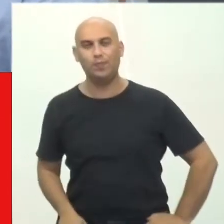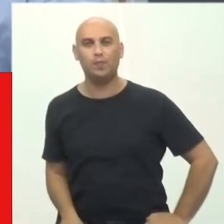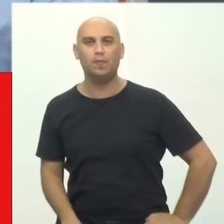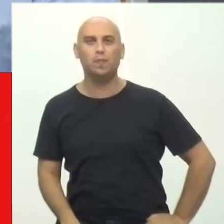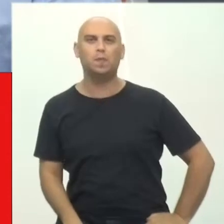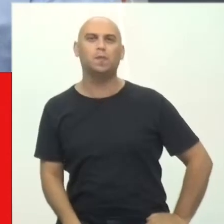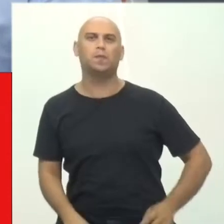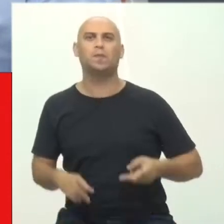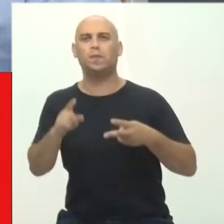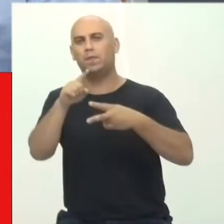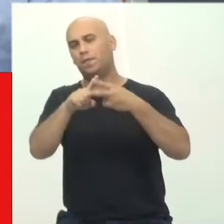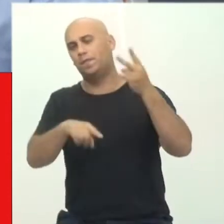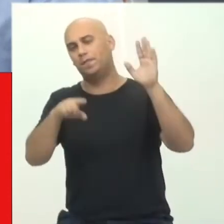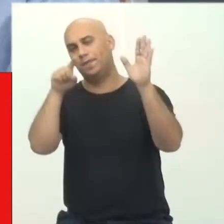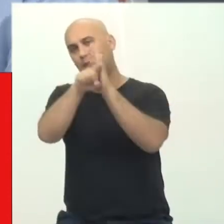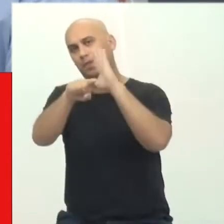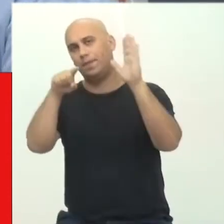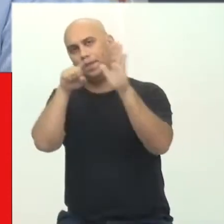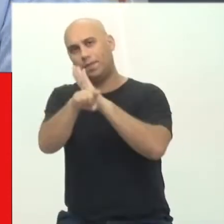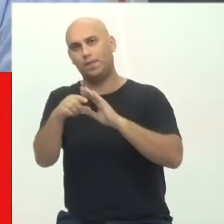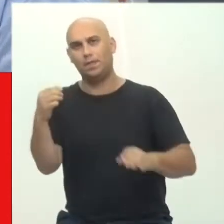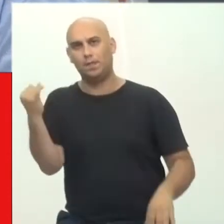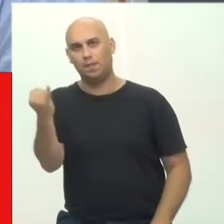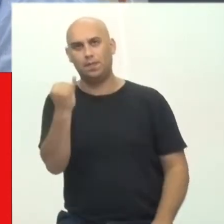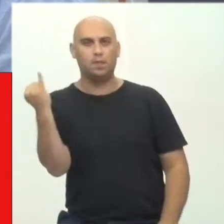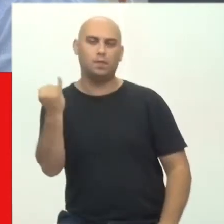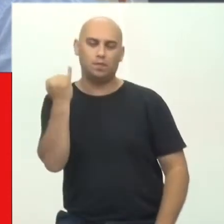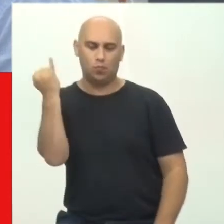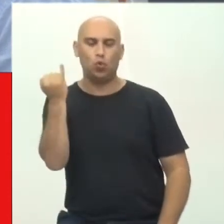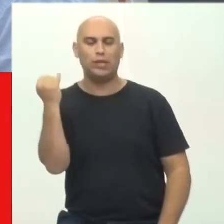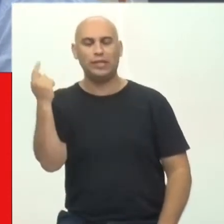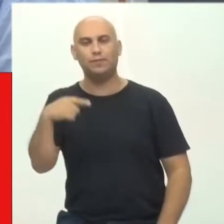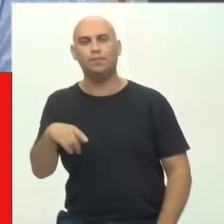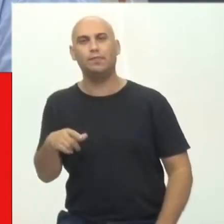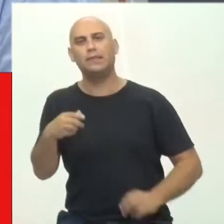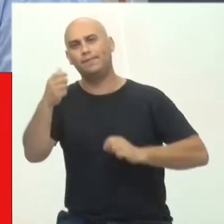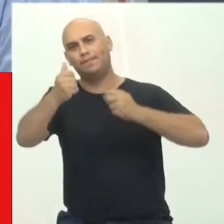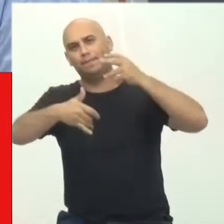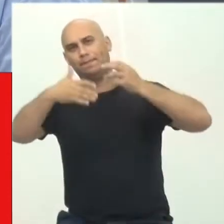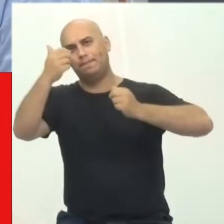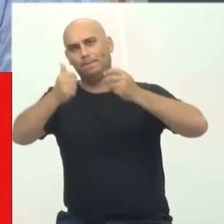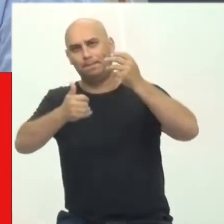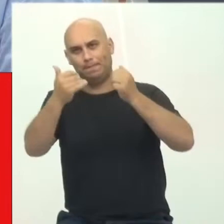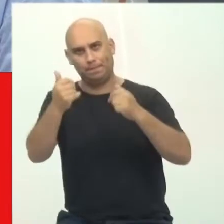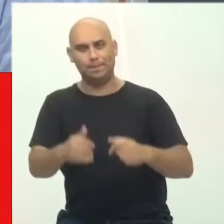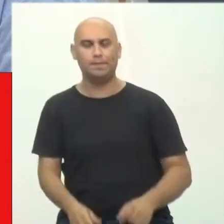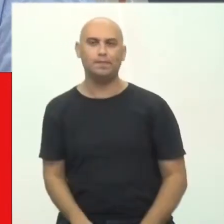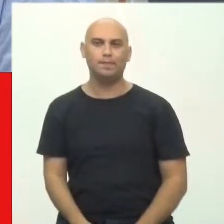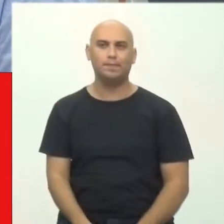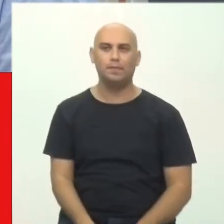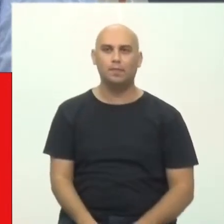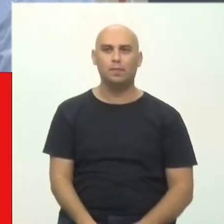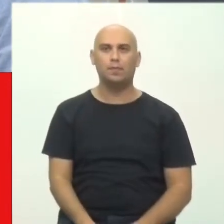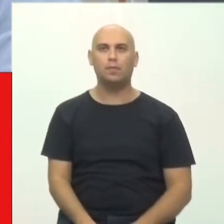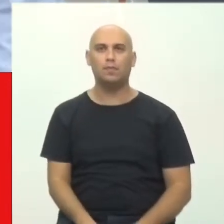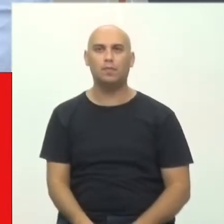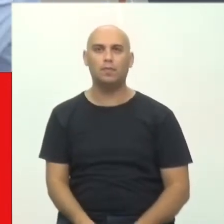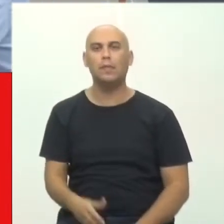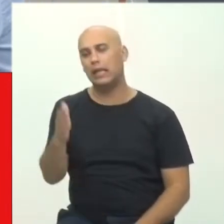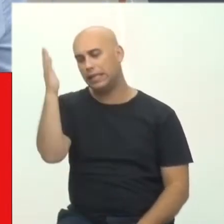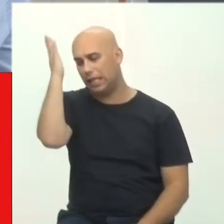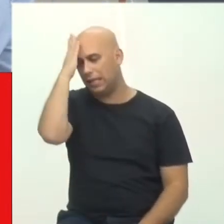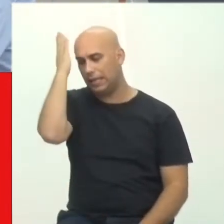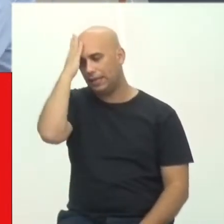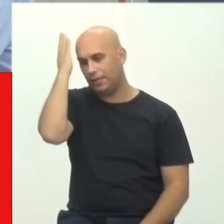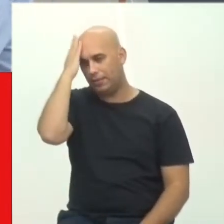Duas perguntas. Achei importante, né, a explicação ali. Eu sei também que havia